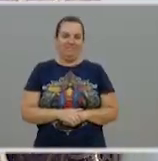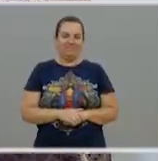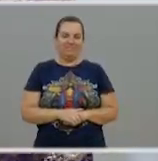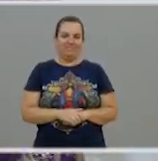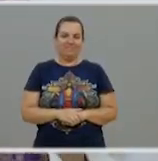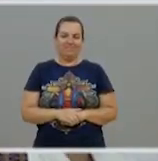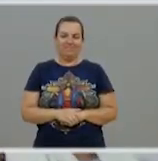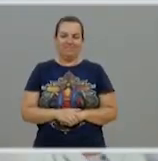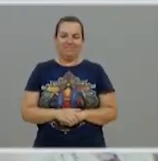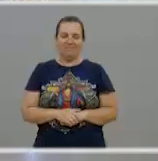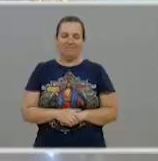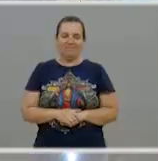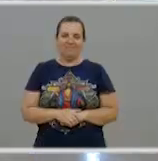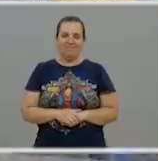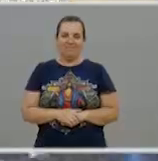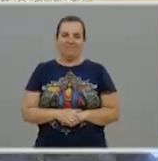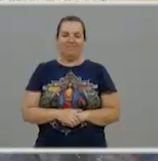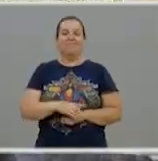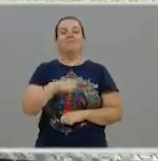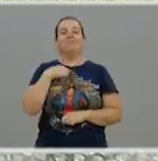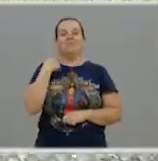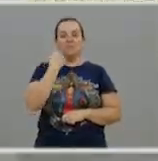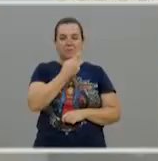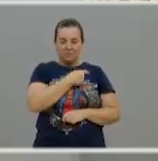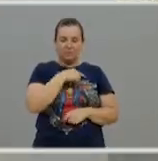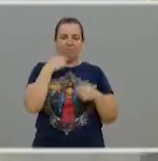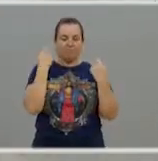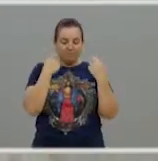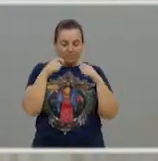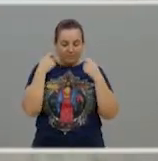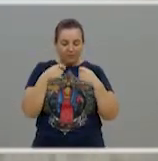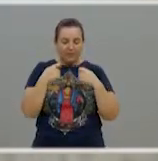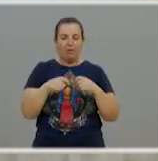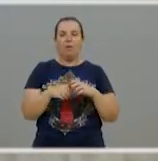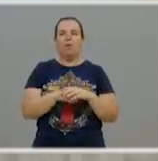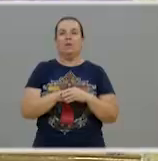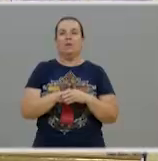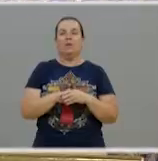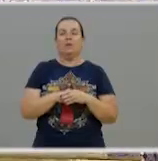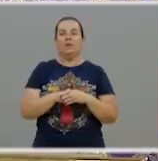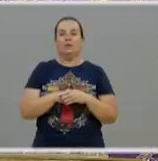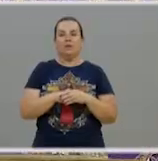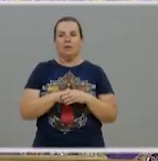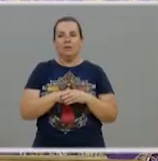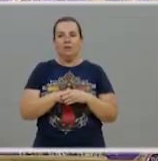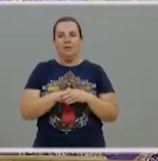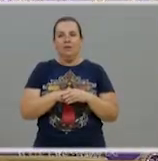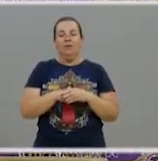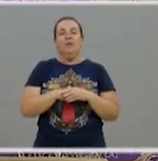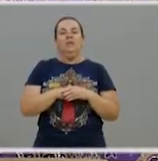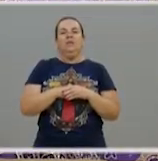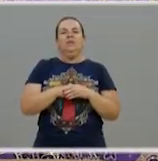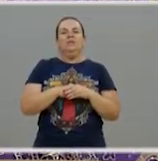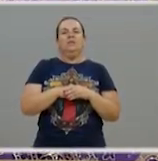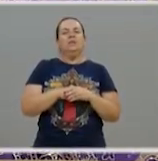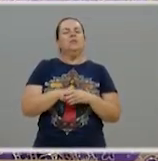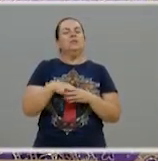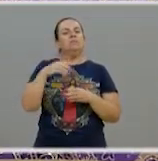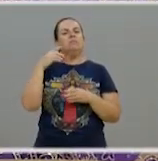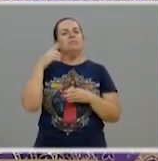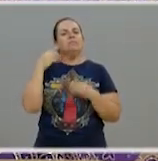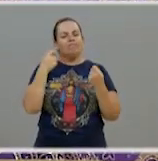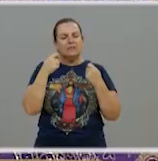você sabe que a gente precisa, no meio de tantas vozes, tentar identificar